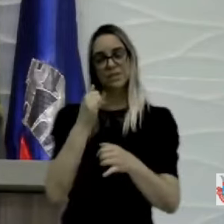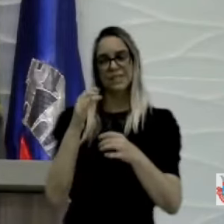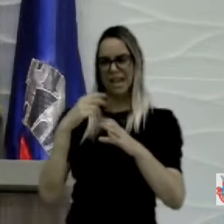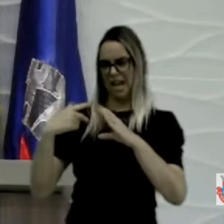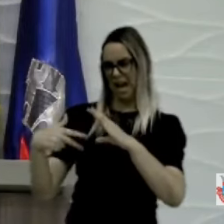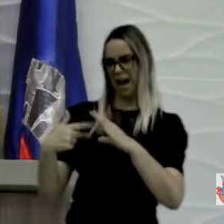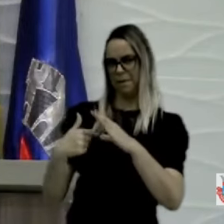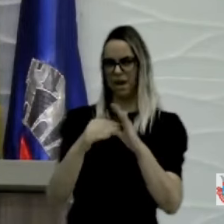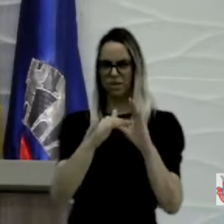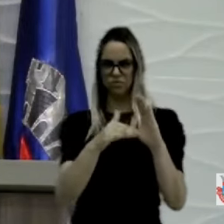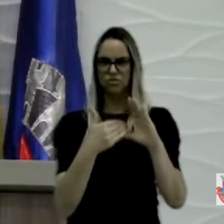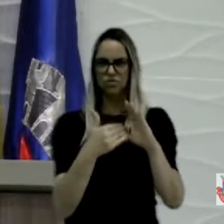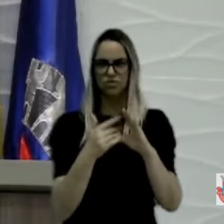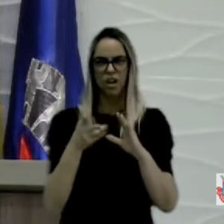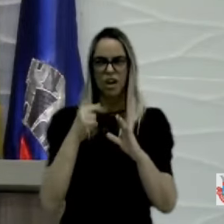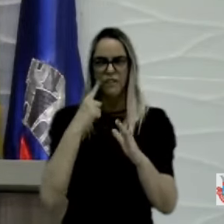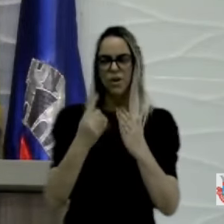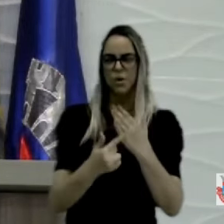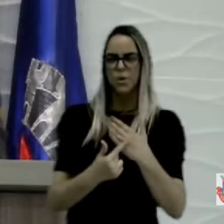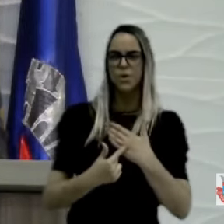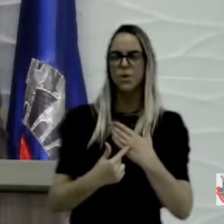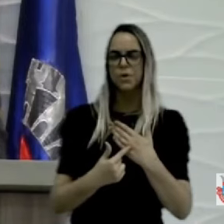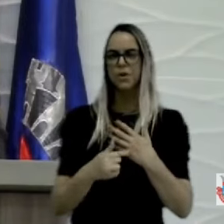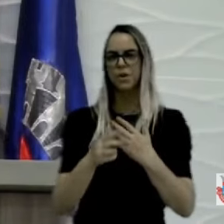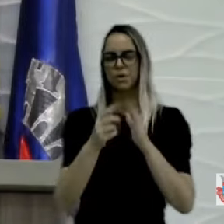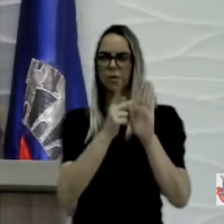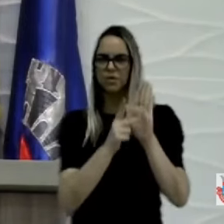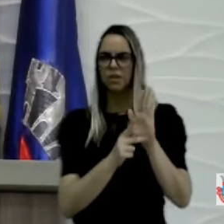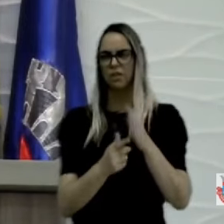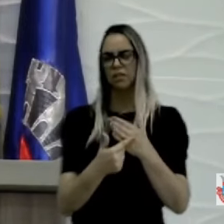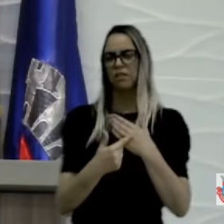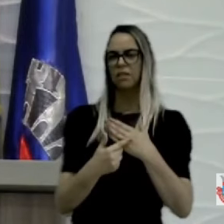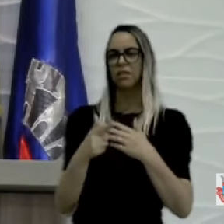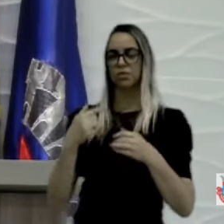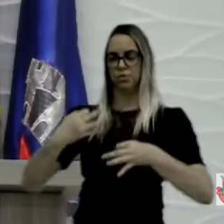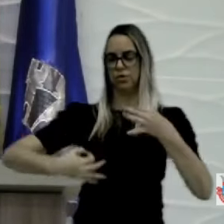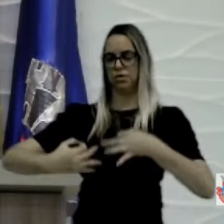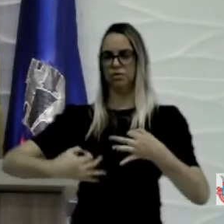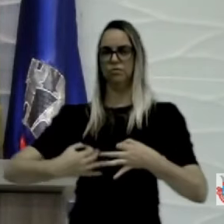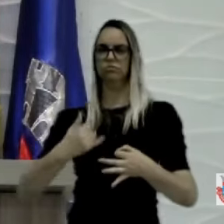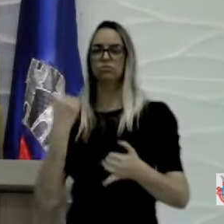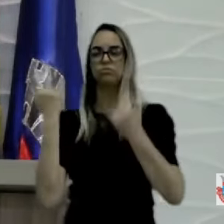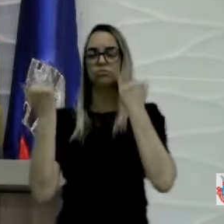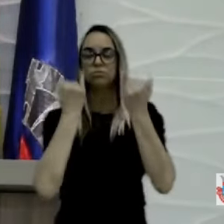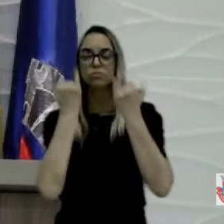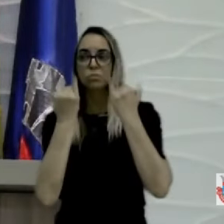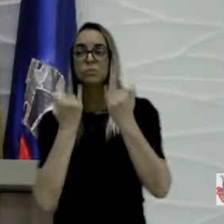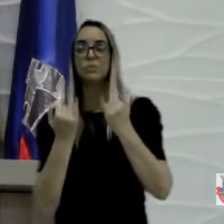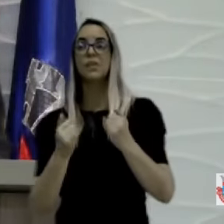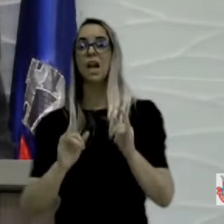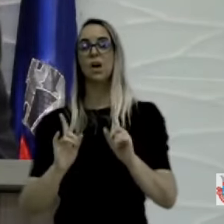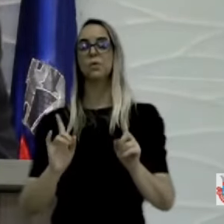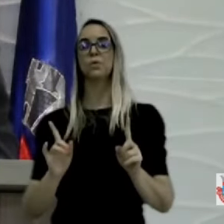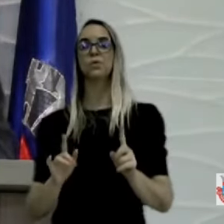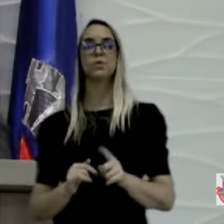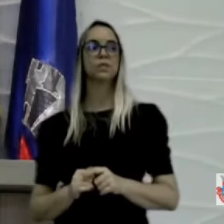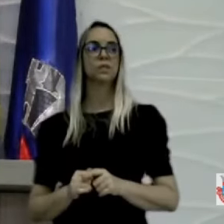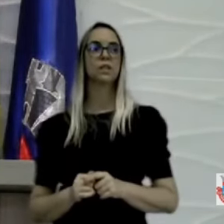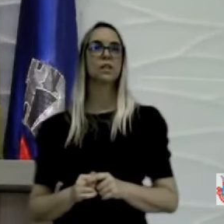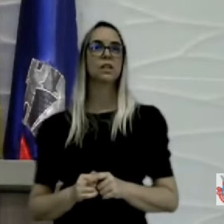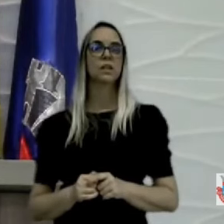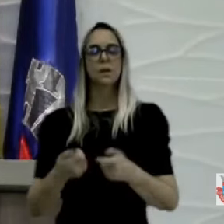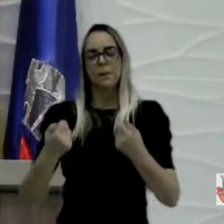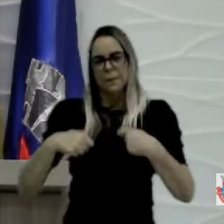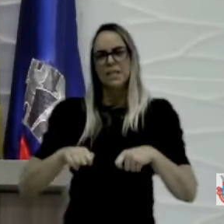questionou que não passou aqui pela Câmara. Segundo o presidente que falou aqui, que o jurídico o informou, que é uma parceria, não precisa passar aqui pela